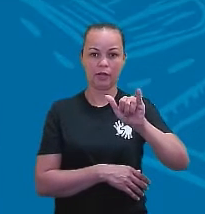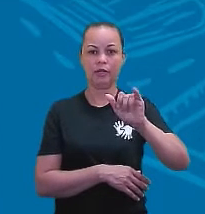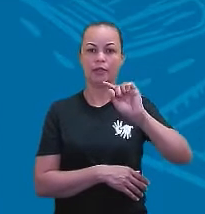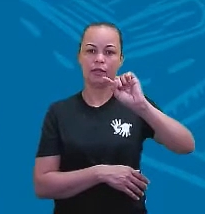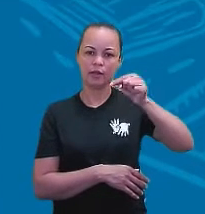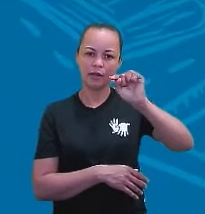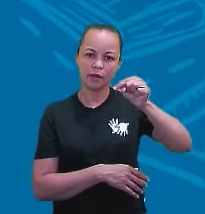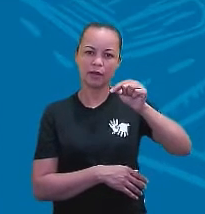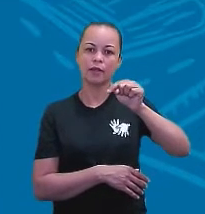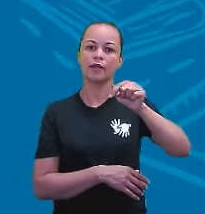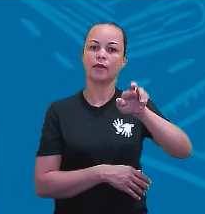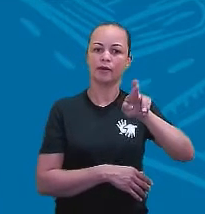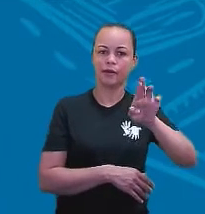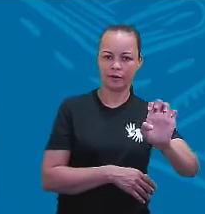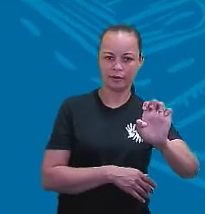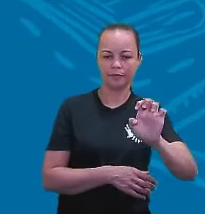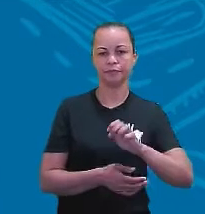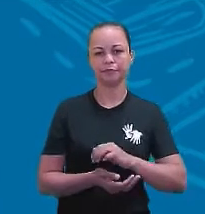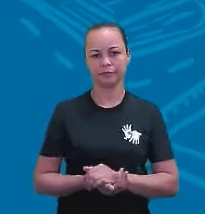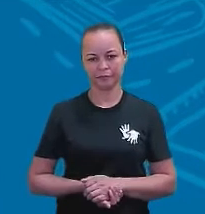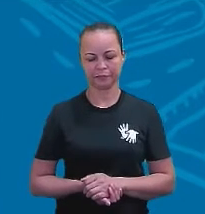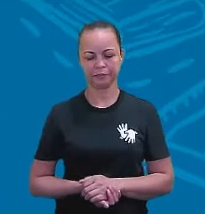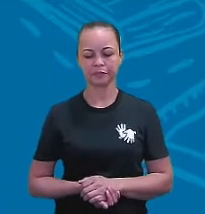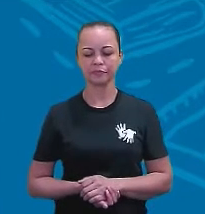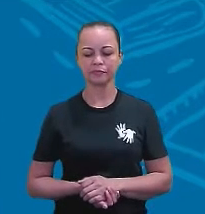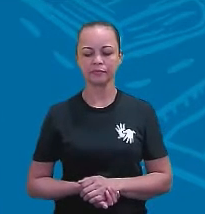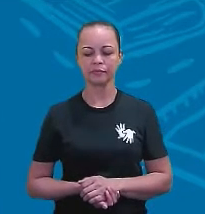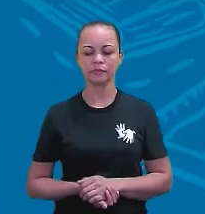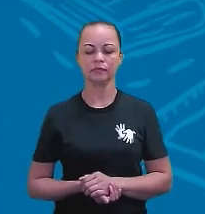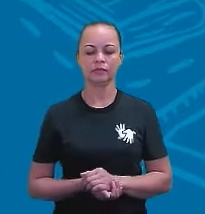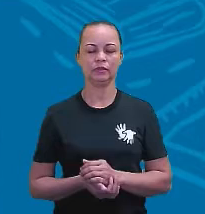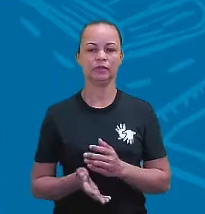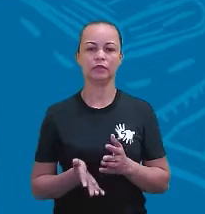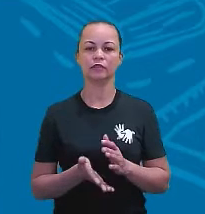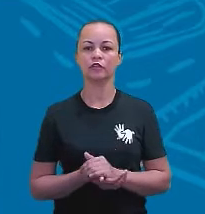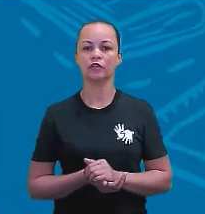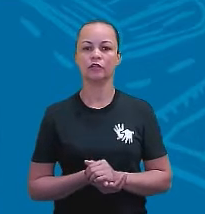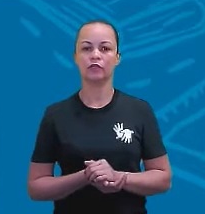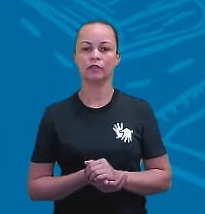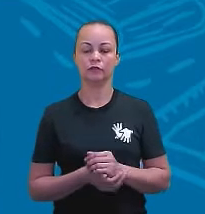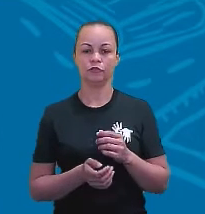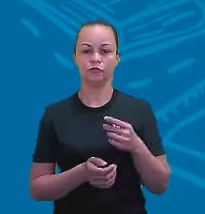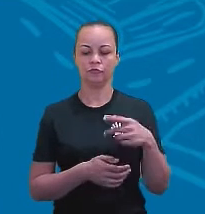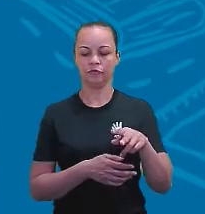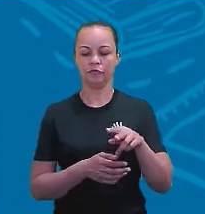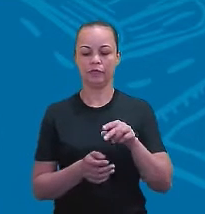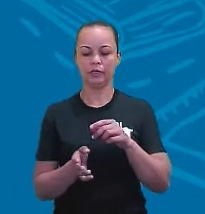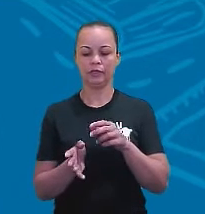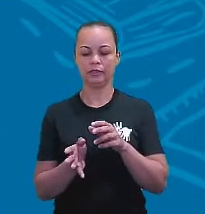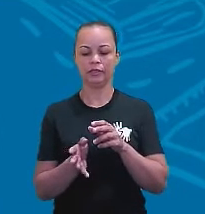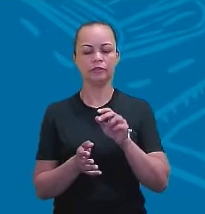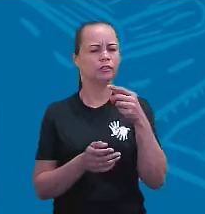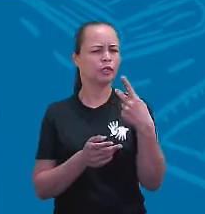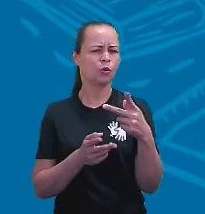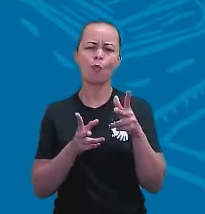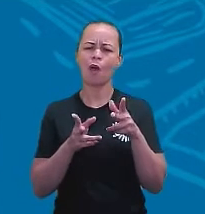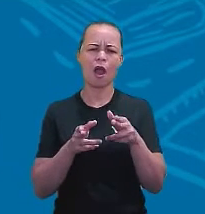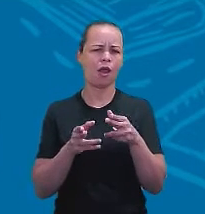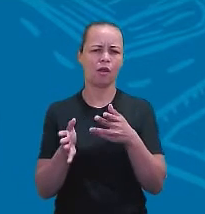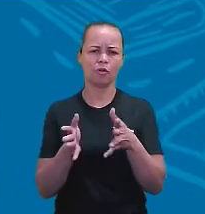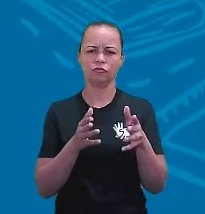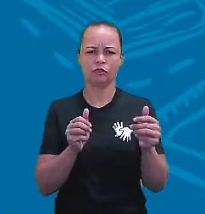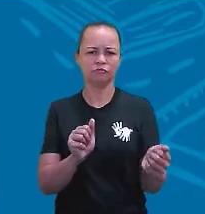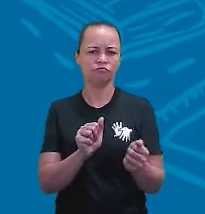E aí você junta. They are tired e ficará they're very tired. Então